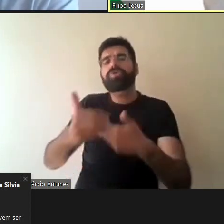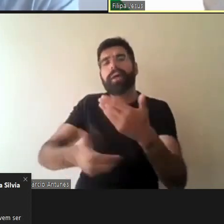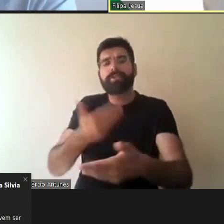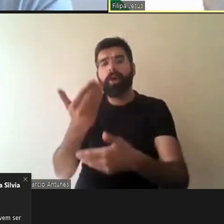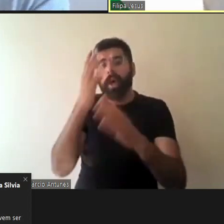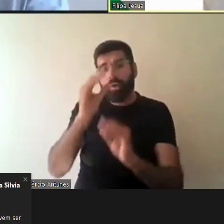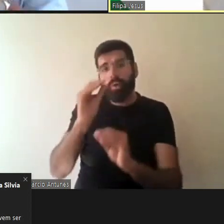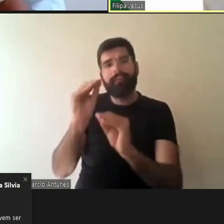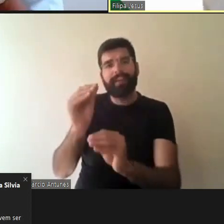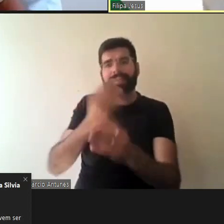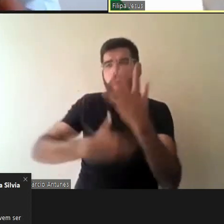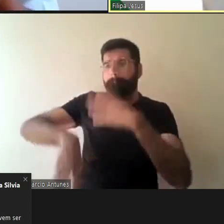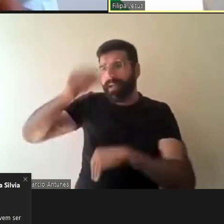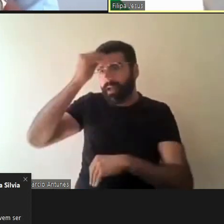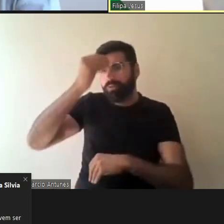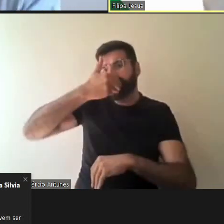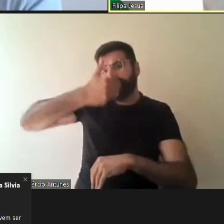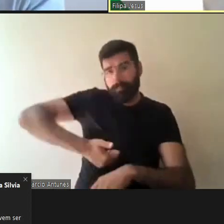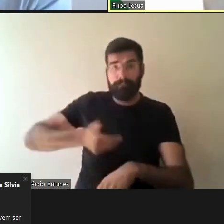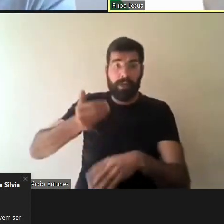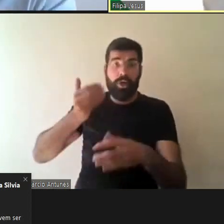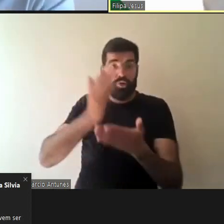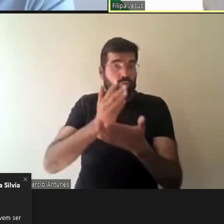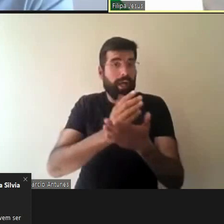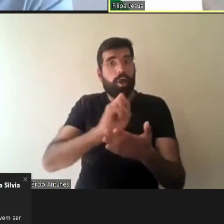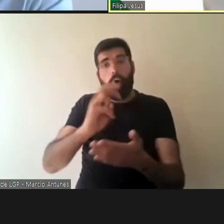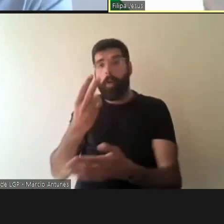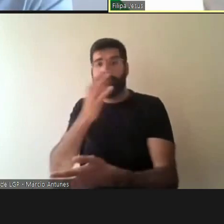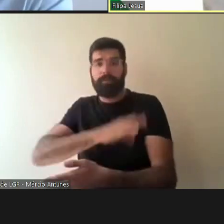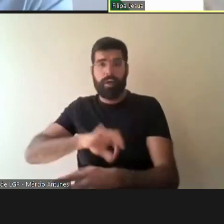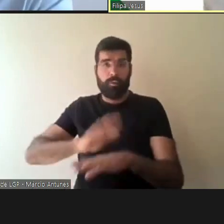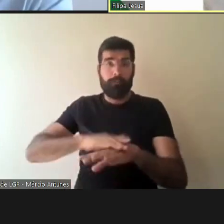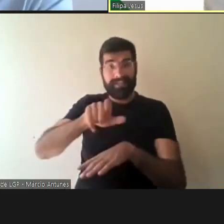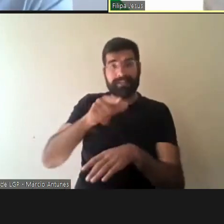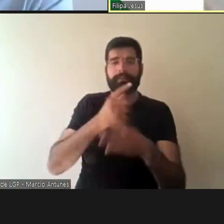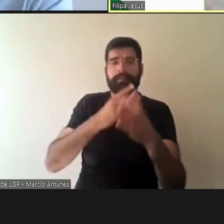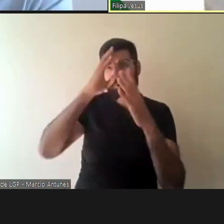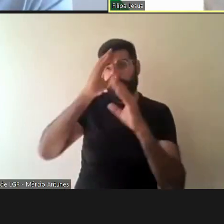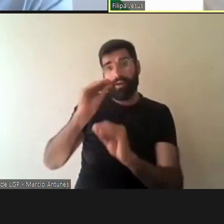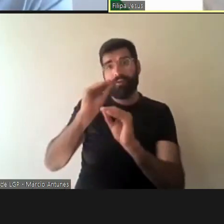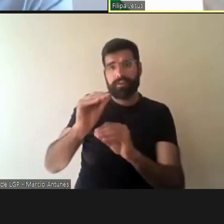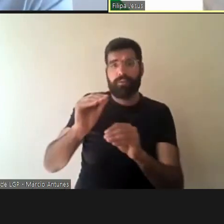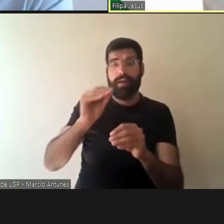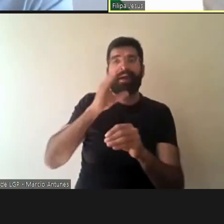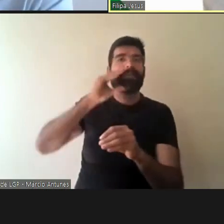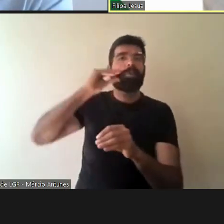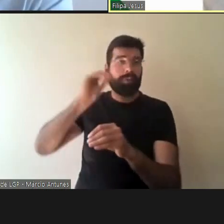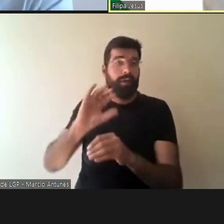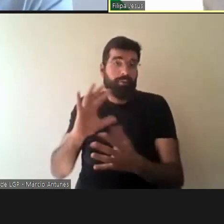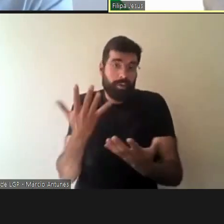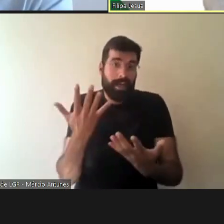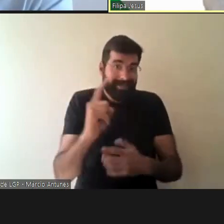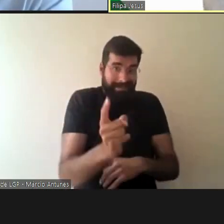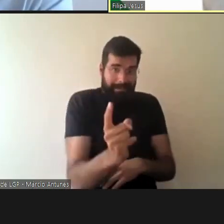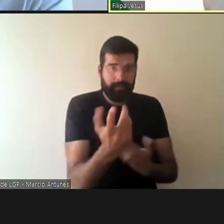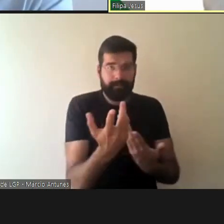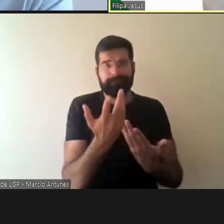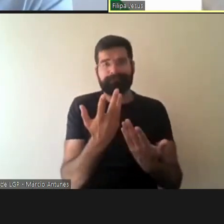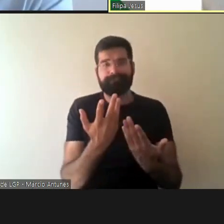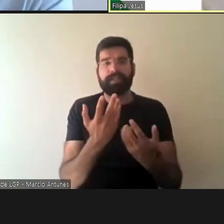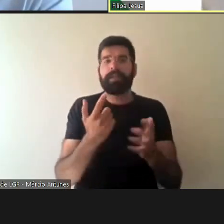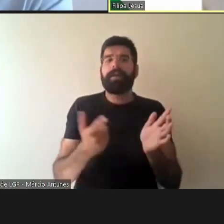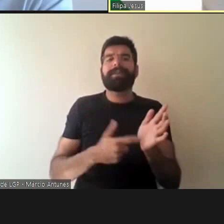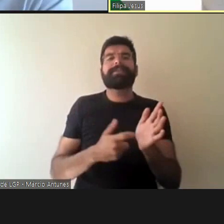escolar, quer profissional. Porque estes processos de qualificação, feitos em idade adulta, que é o caso, implicam uma tarefa